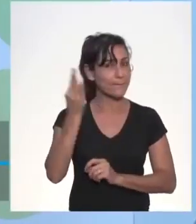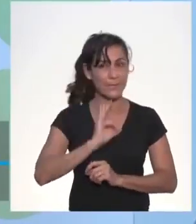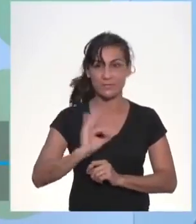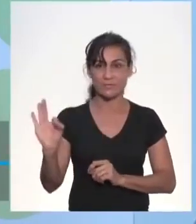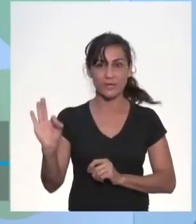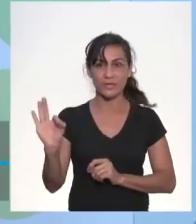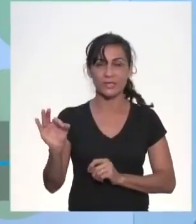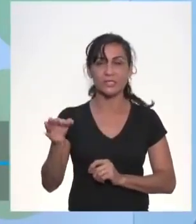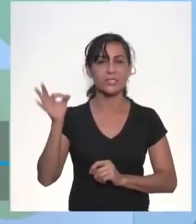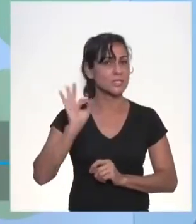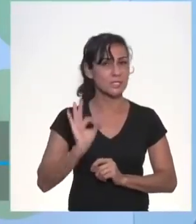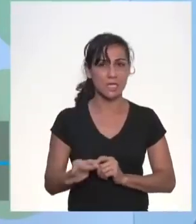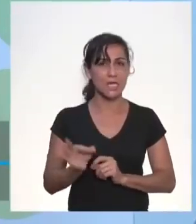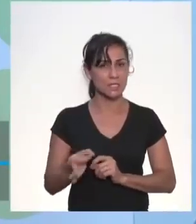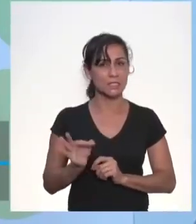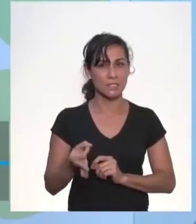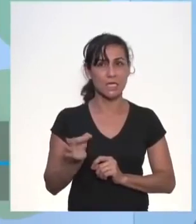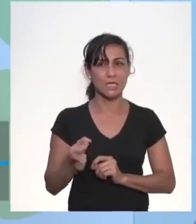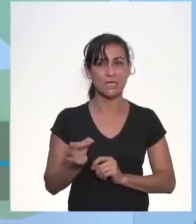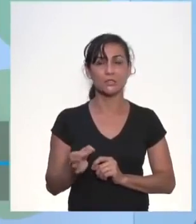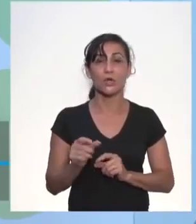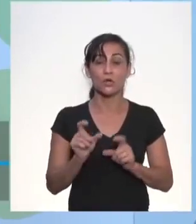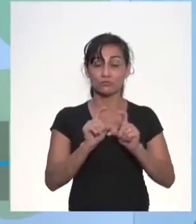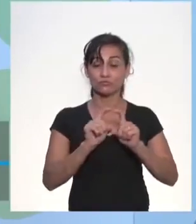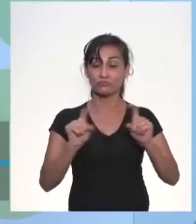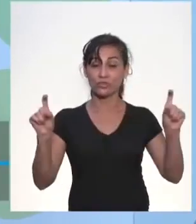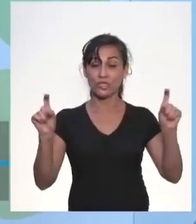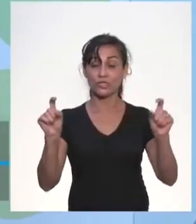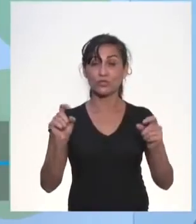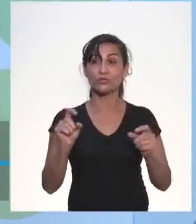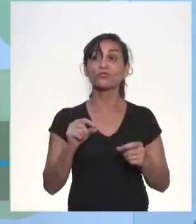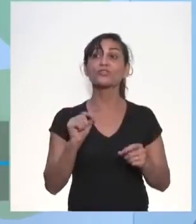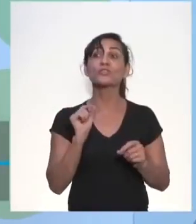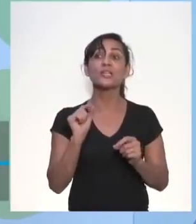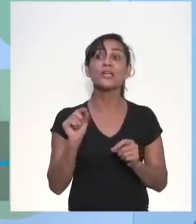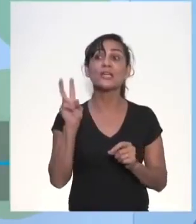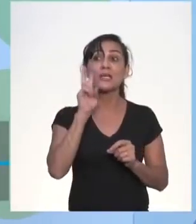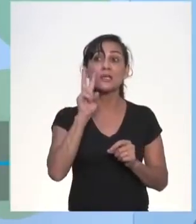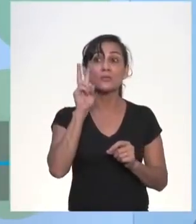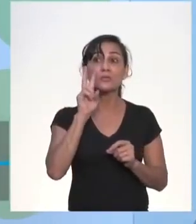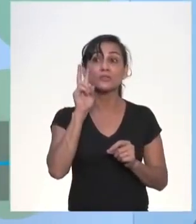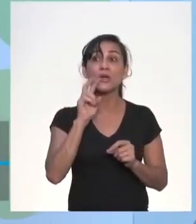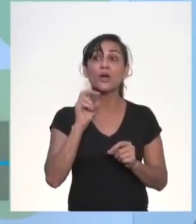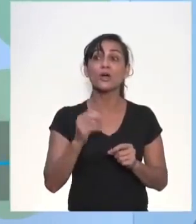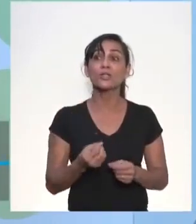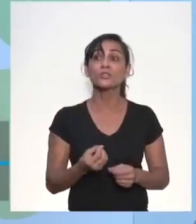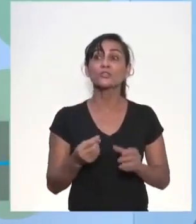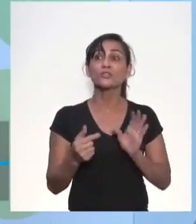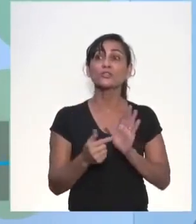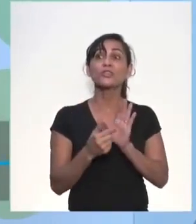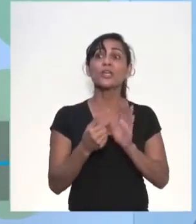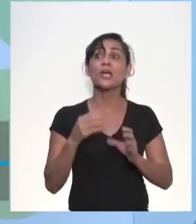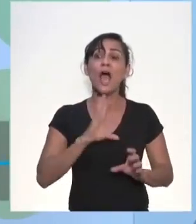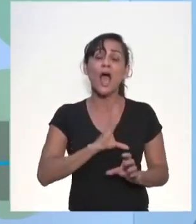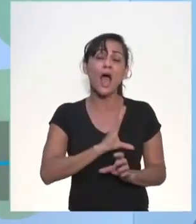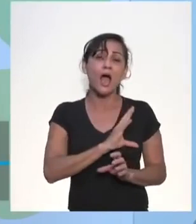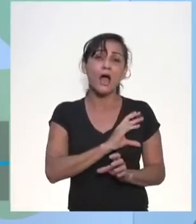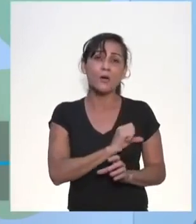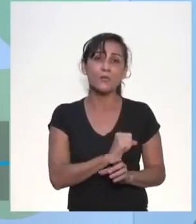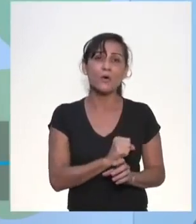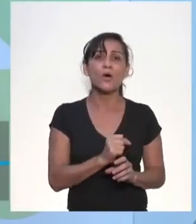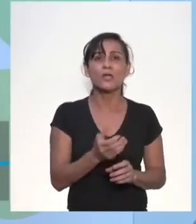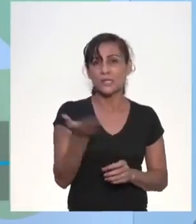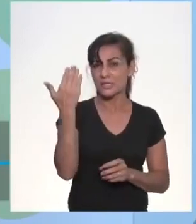resposta. O texto 1 ele é trecho de um romance, né? De um texto narrativo. E nos textos narrativos, como a gente viu nas